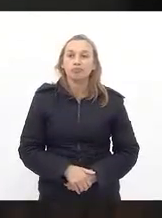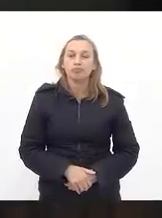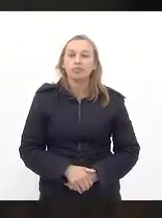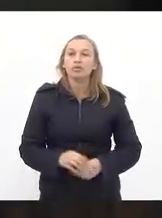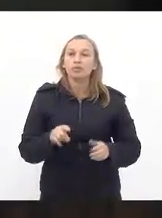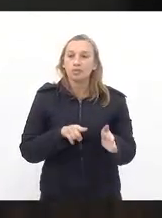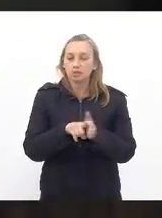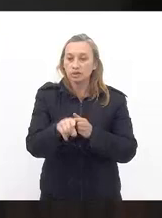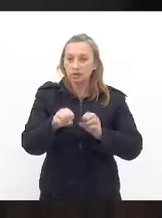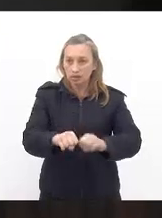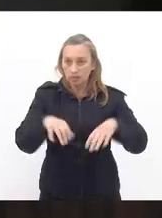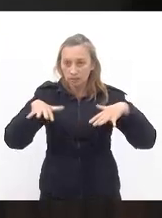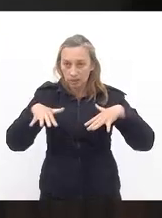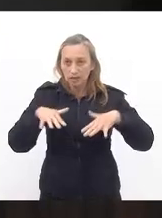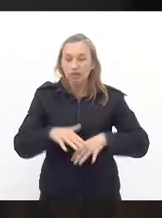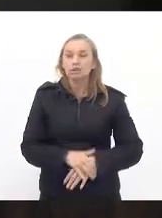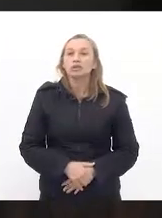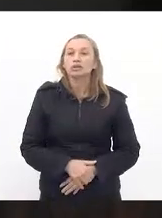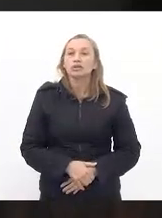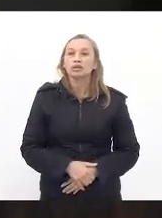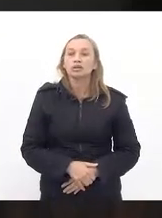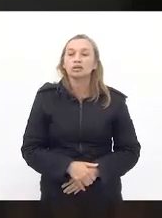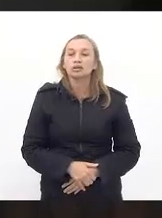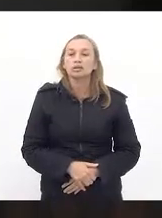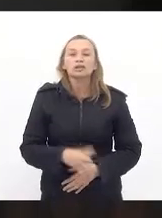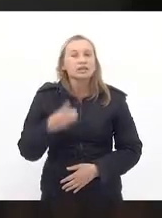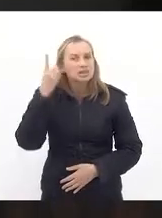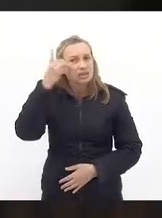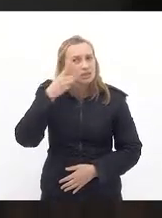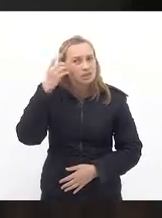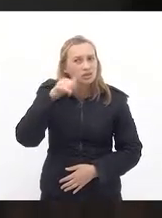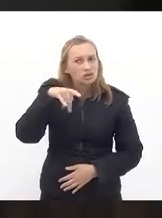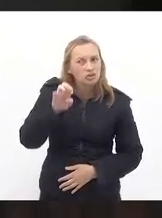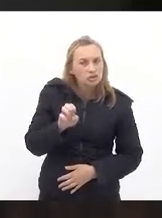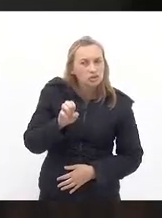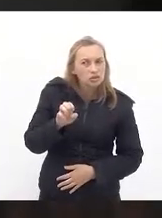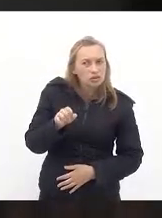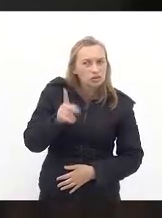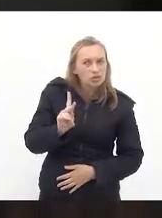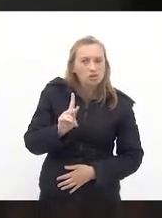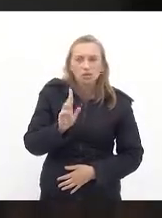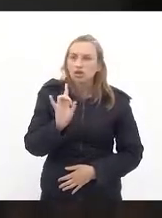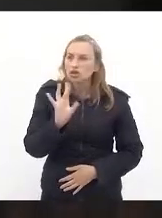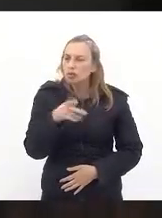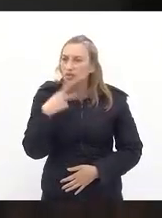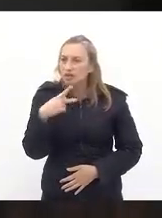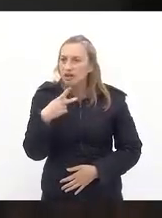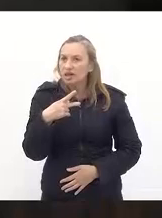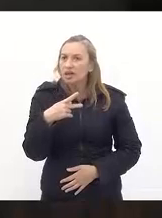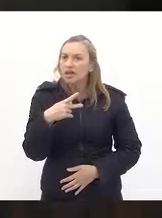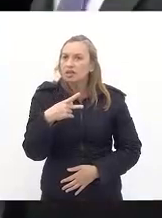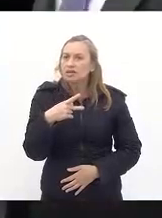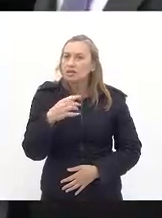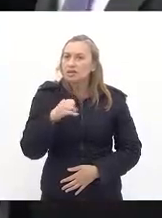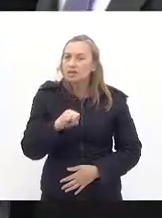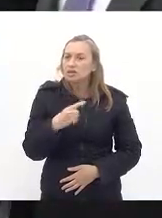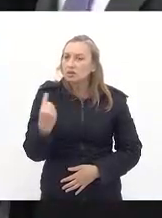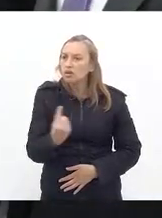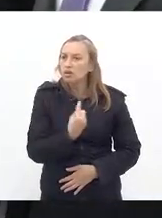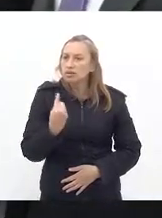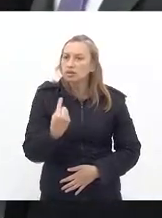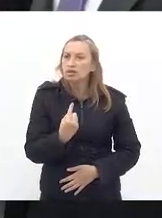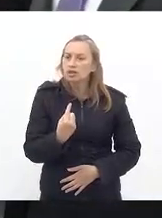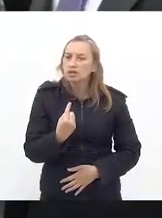submeter o pagamento ao plenário e deputado a letra quanto tempo presente só para contribuir Se nós